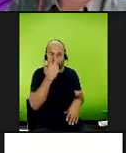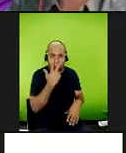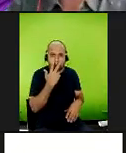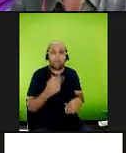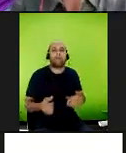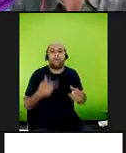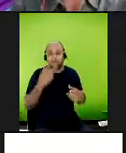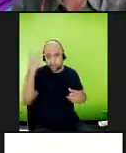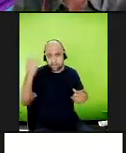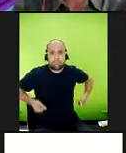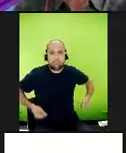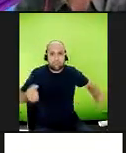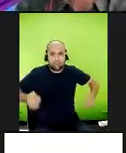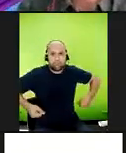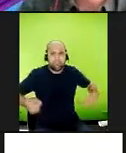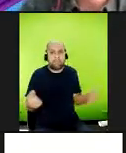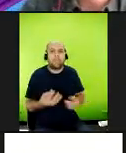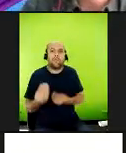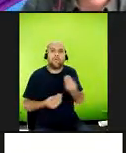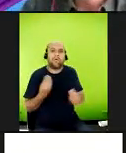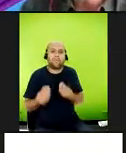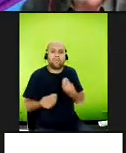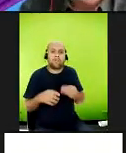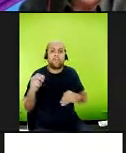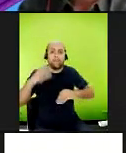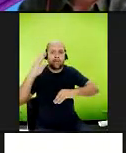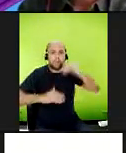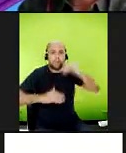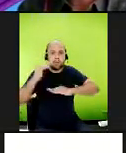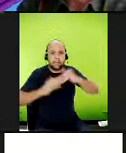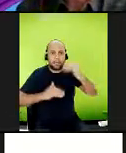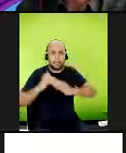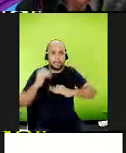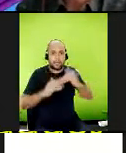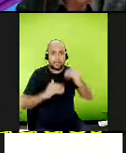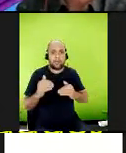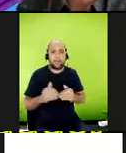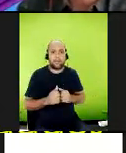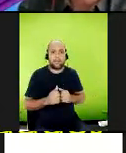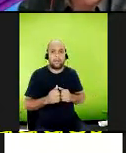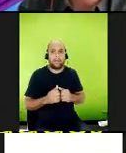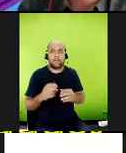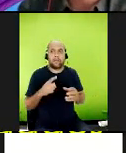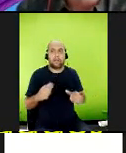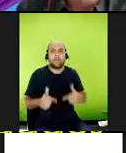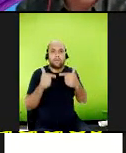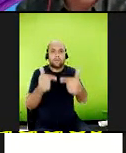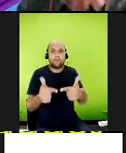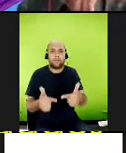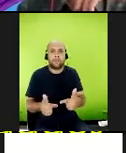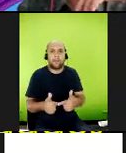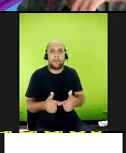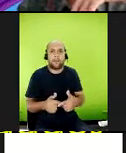locomotor né como é que a gente faz isso eu preciso ser capaz de incluir E aí Existem várias ações de ação afirmativa ela